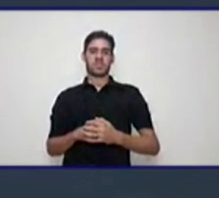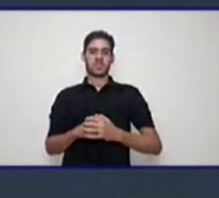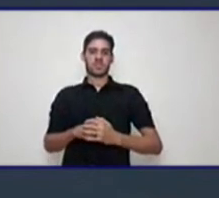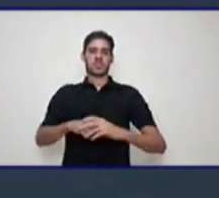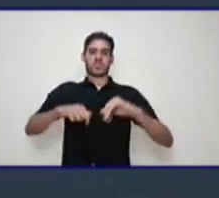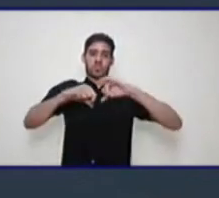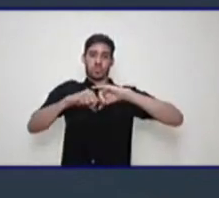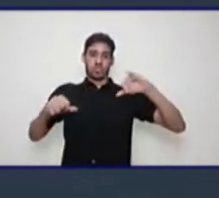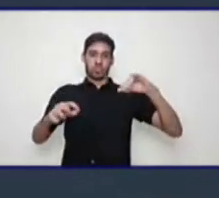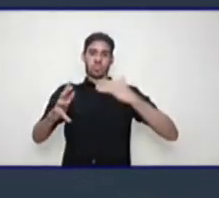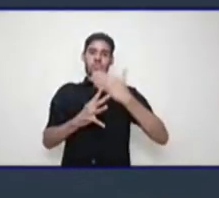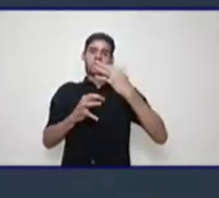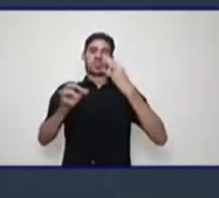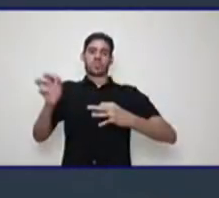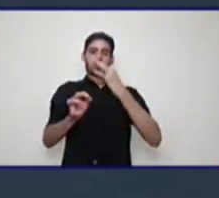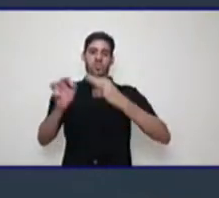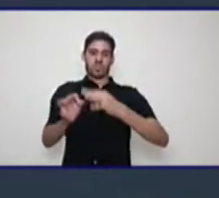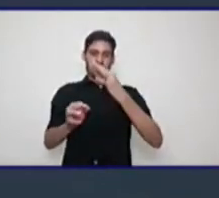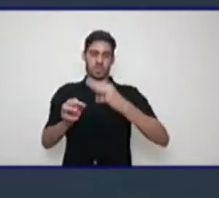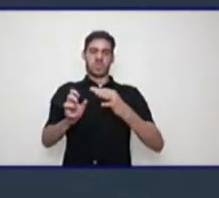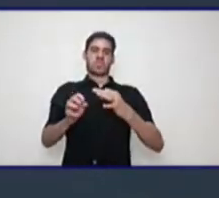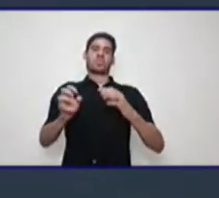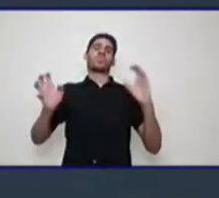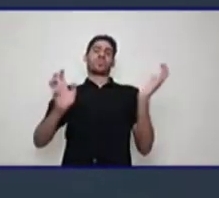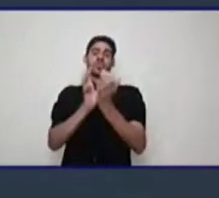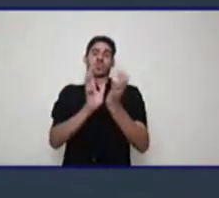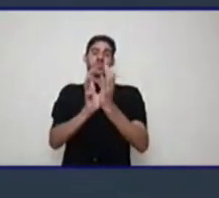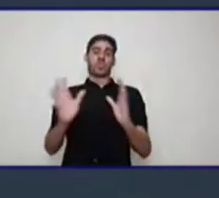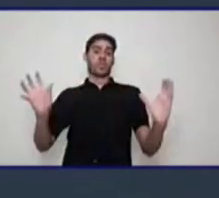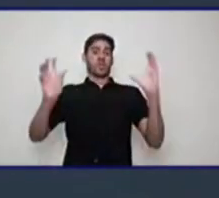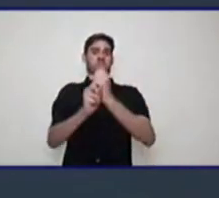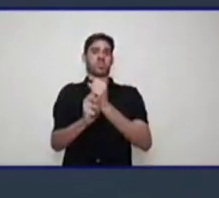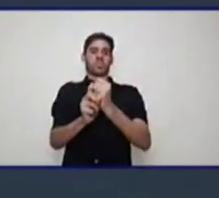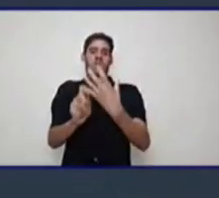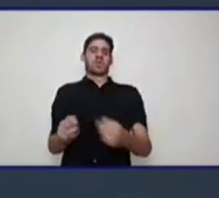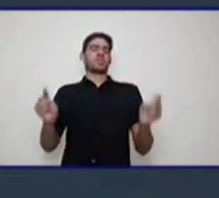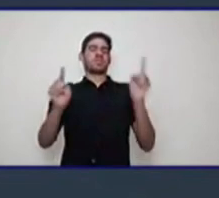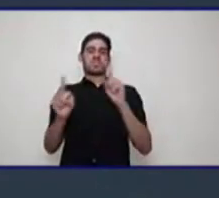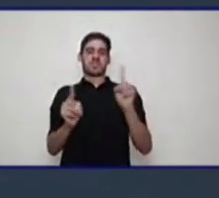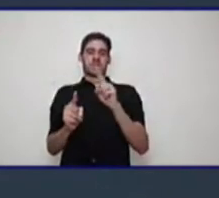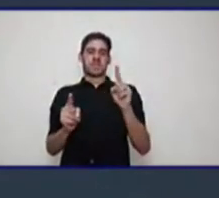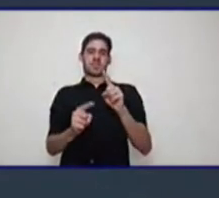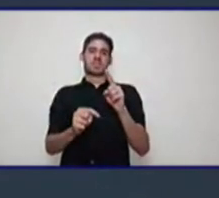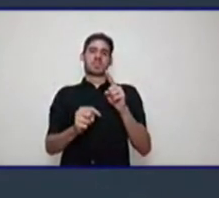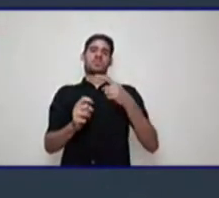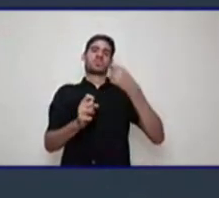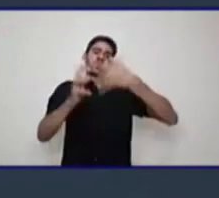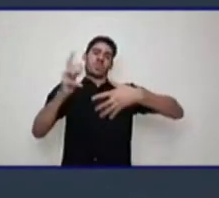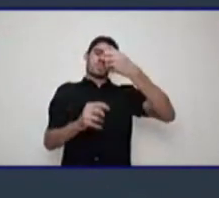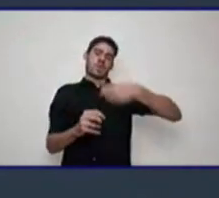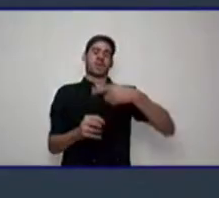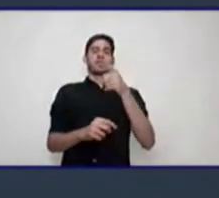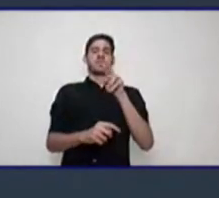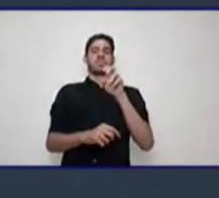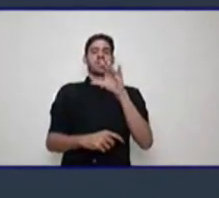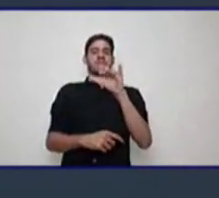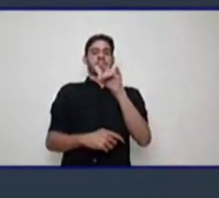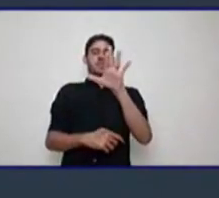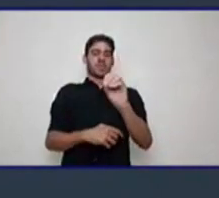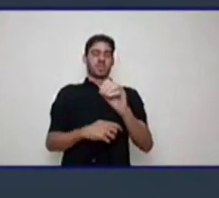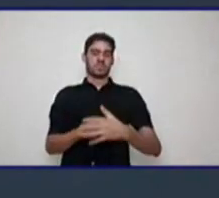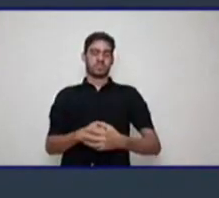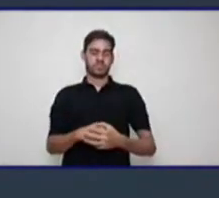Iniciado o julgamento, o tribunal, por unanimidade, rejeitou a alegação de prescrição.